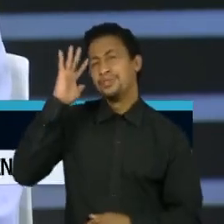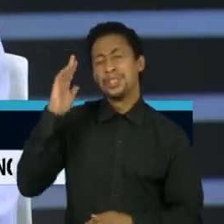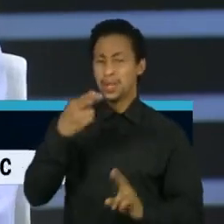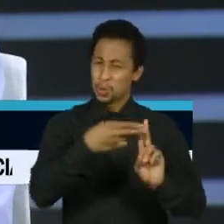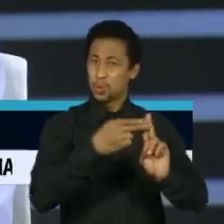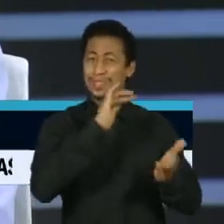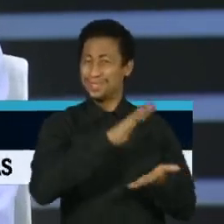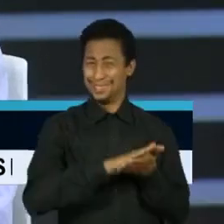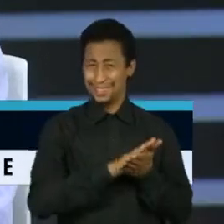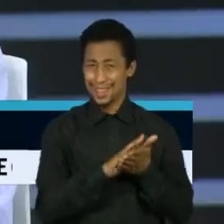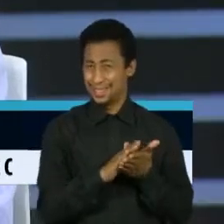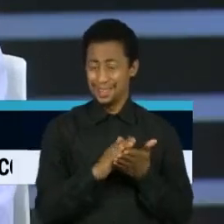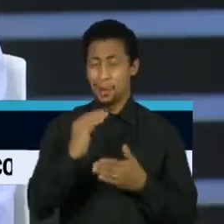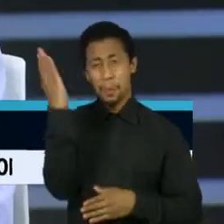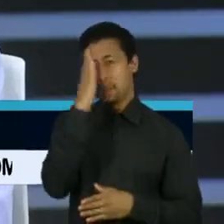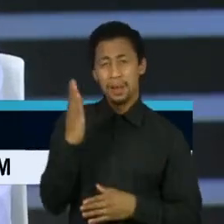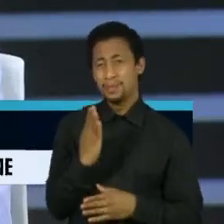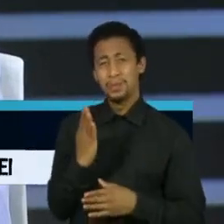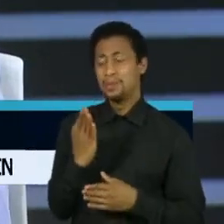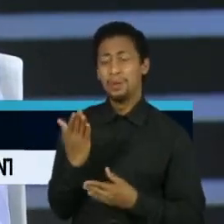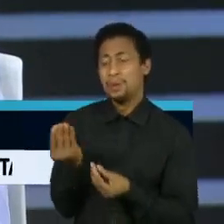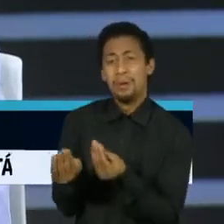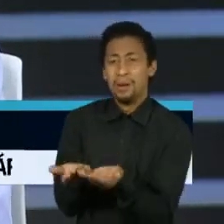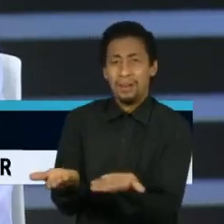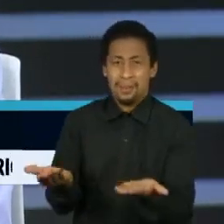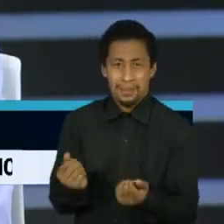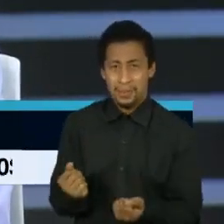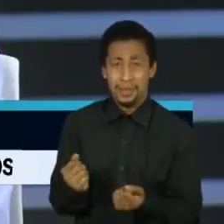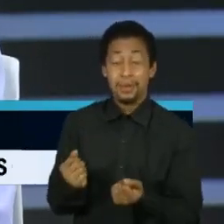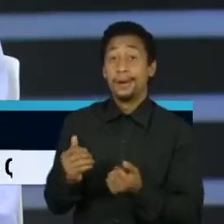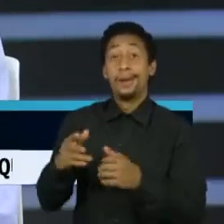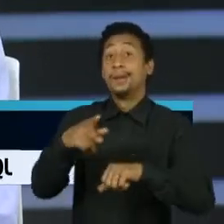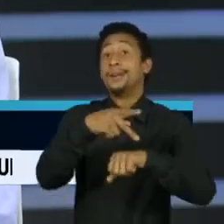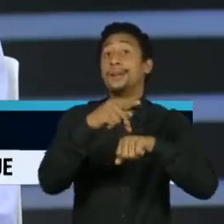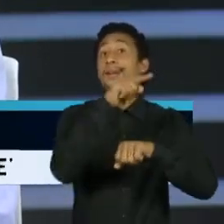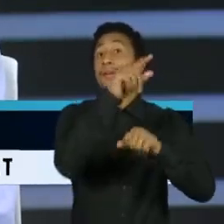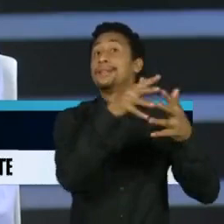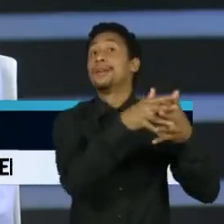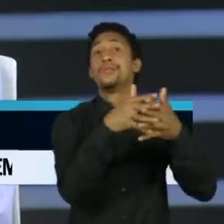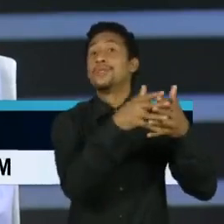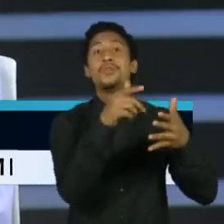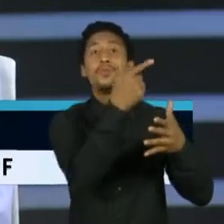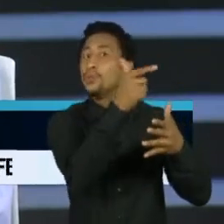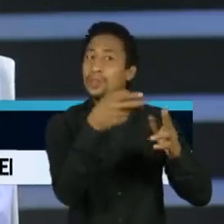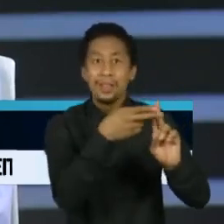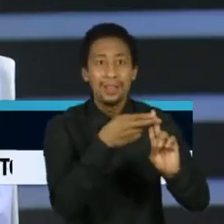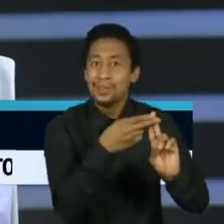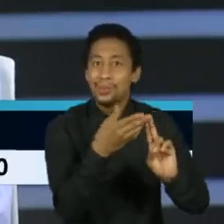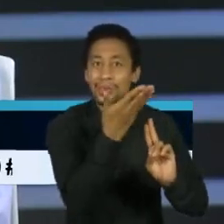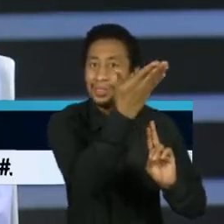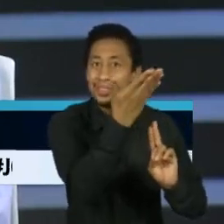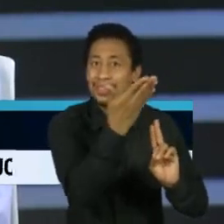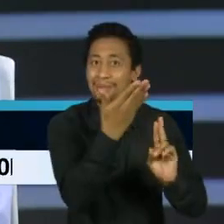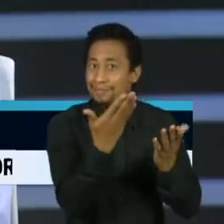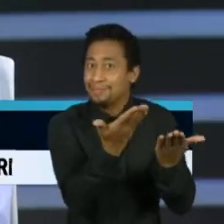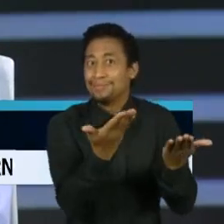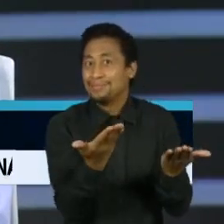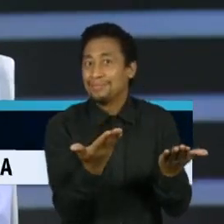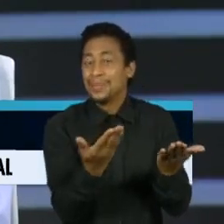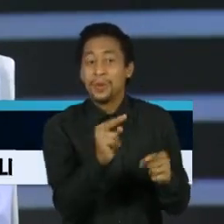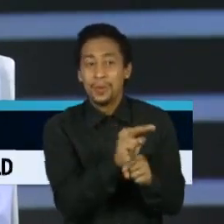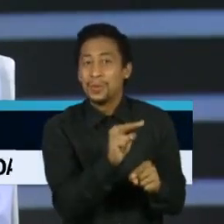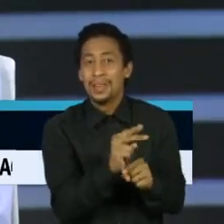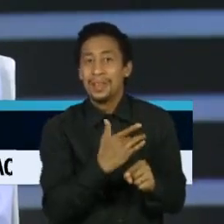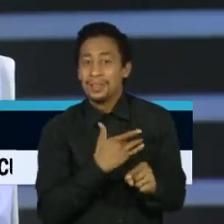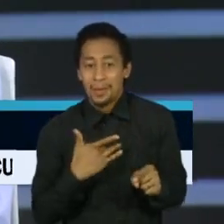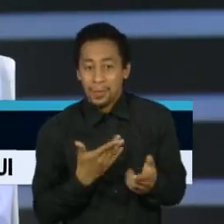sem o Sistema Único de Saúde, e alguns países como Estados Unidos não têm nada semelhante. Então, acho que a